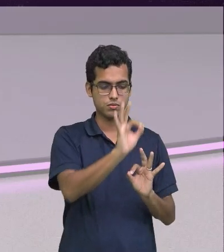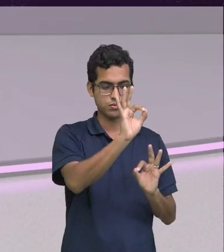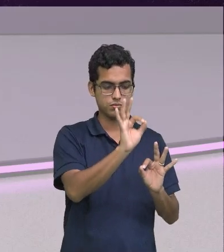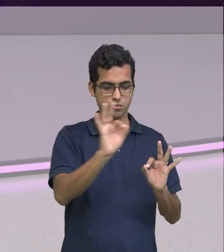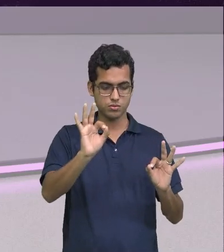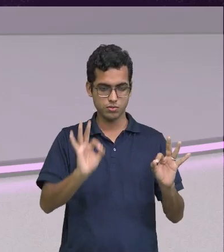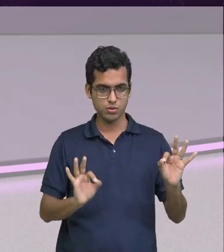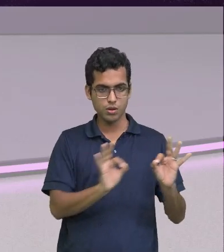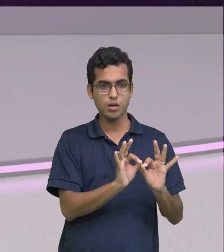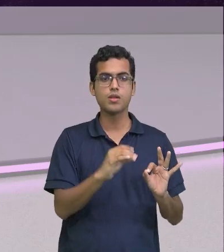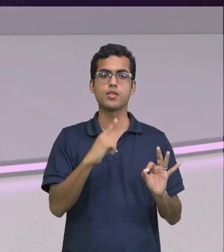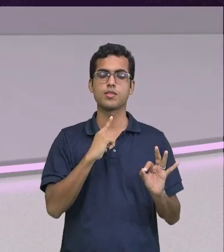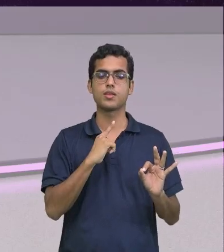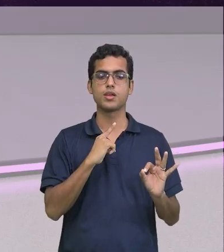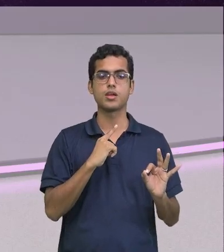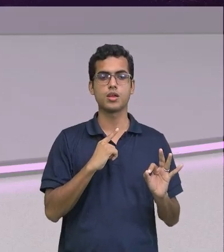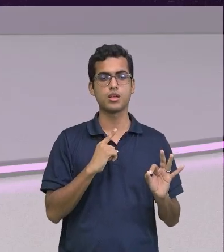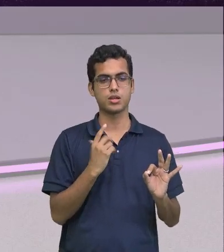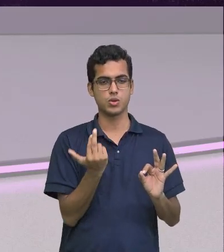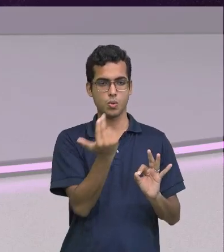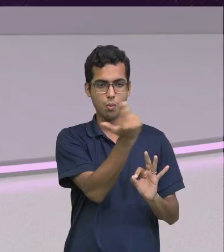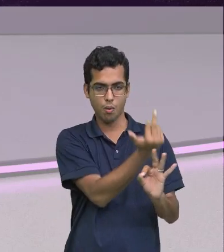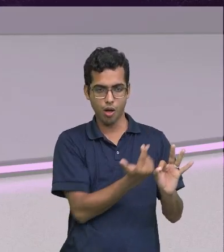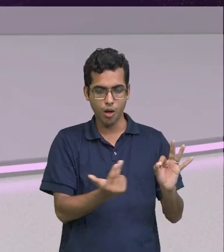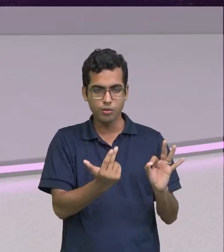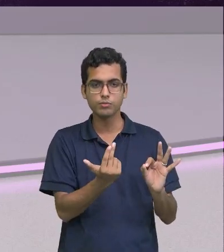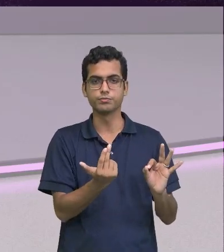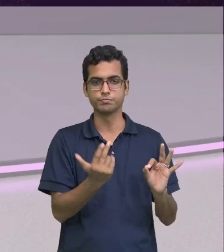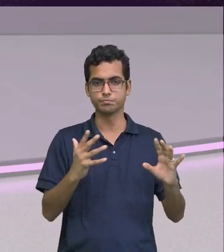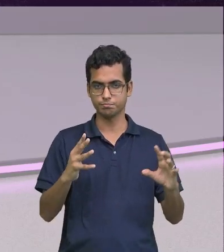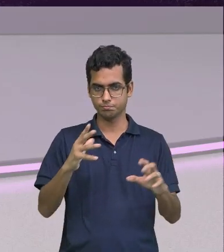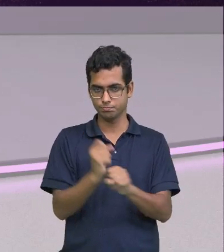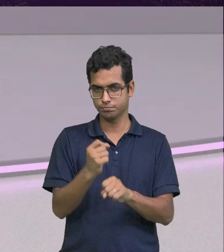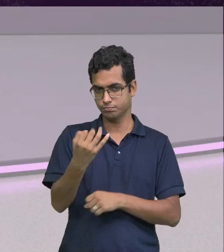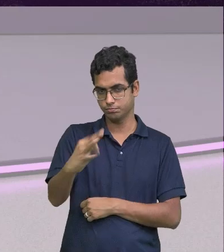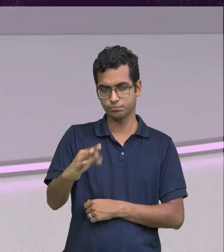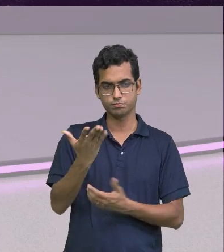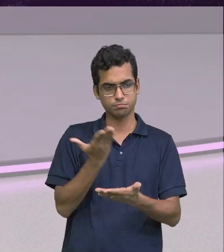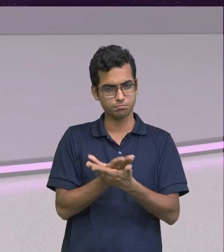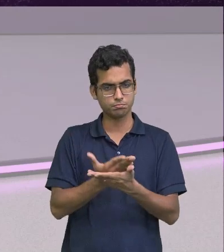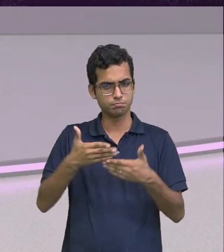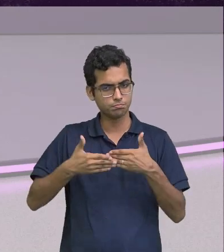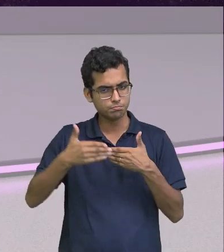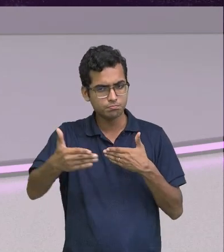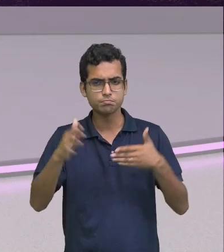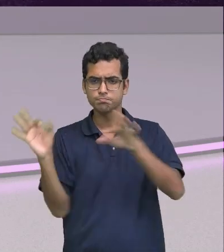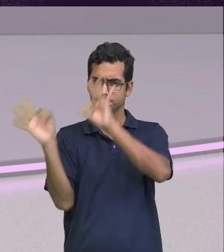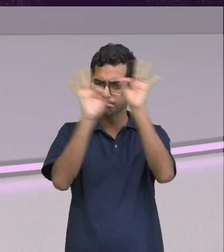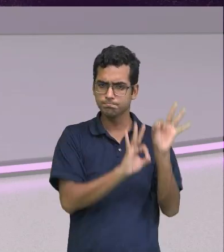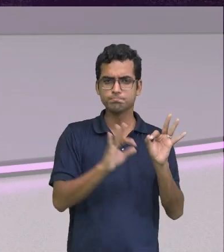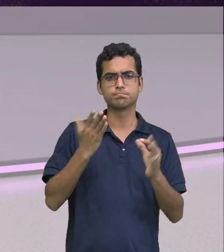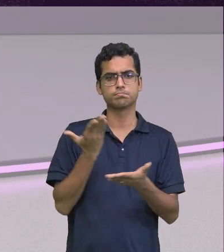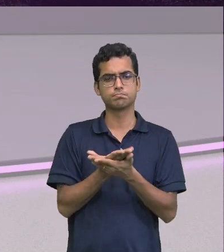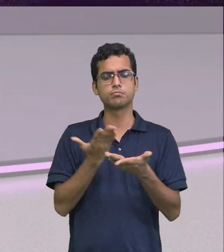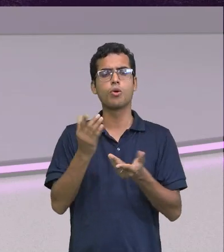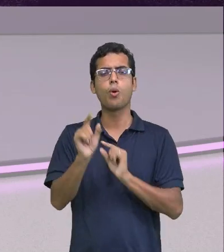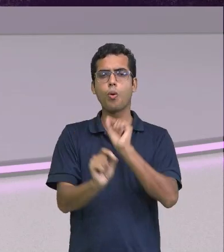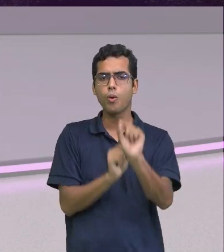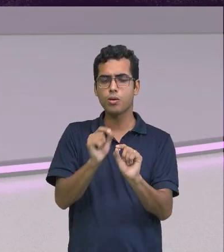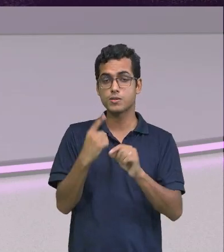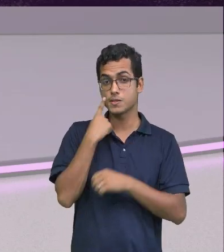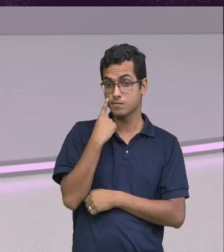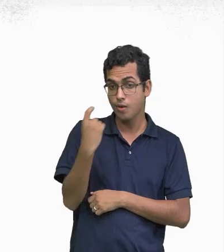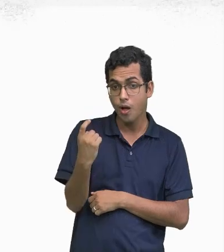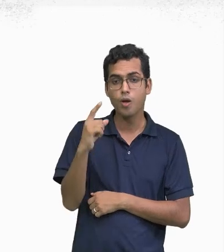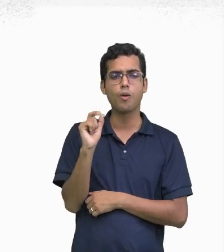de largura e 1 decímetro de altura. Mas avançando então na nossa aula, já que nós já vimos essa relação, é interessante nós